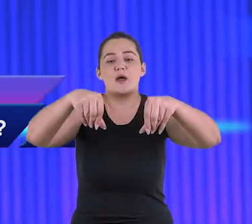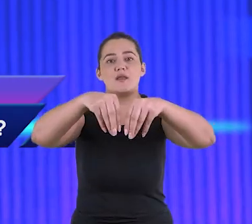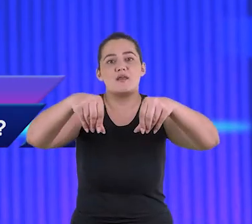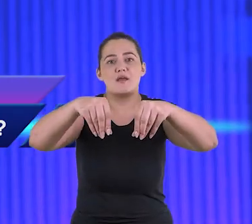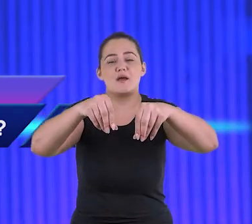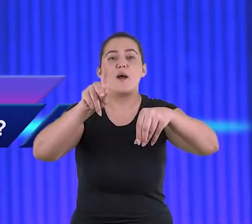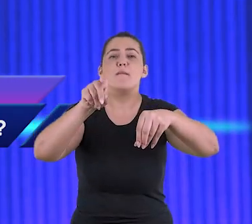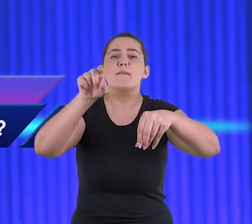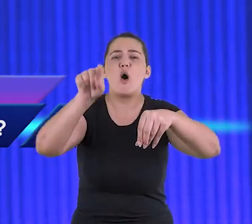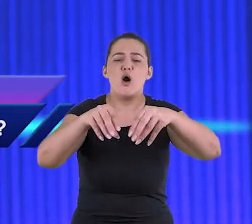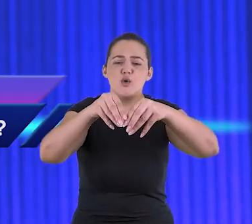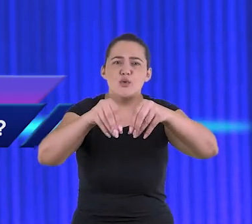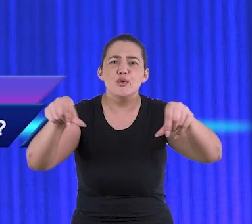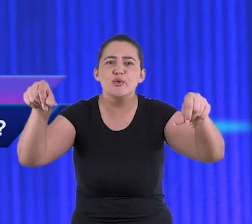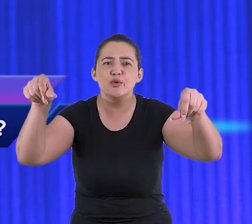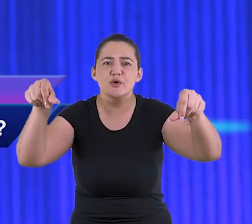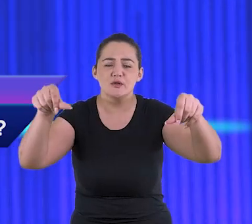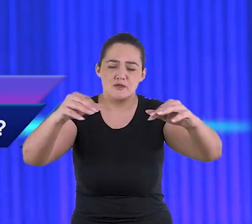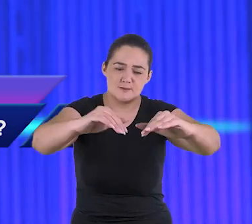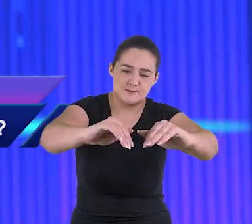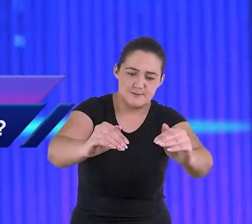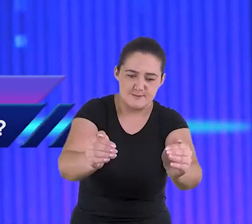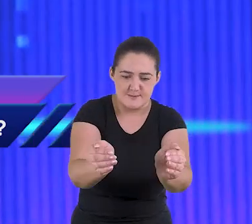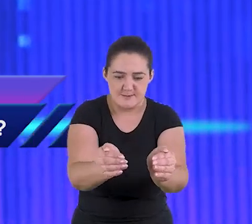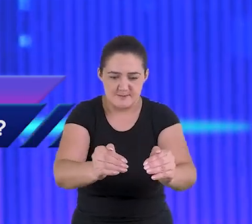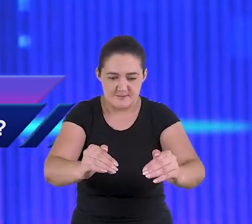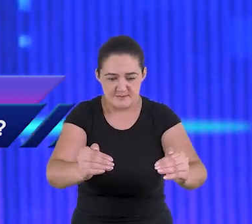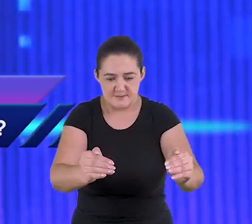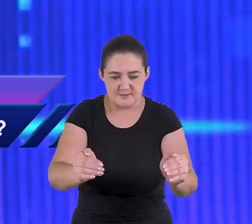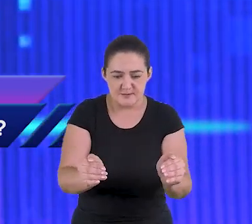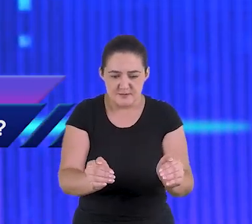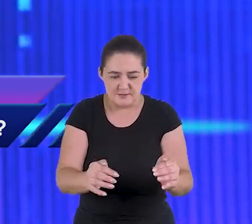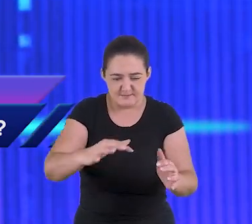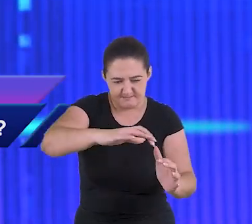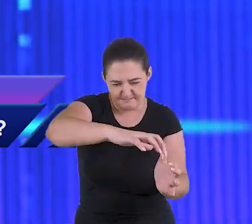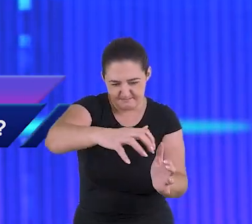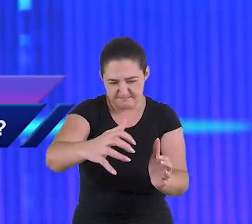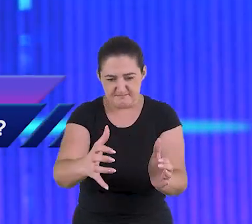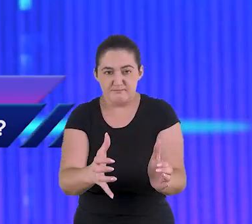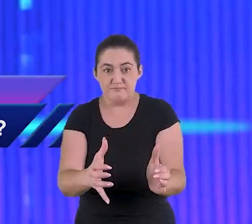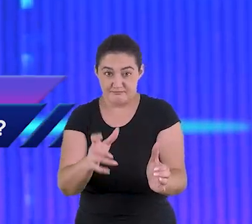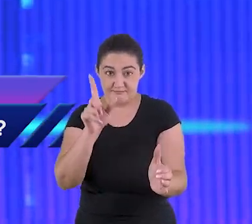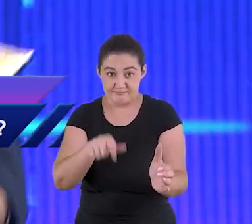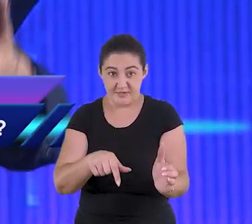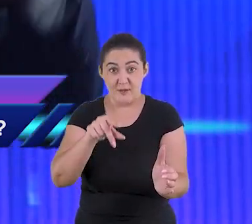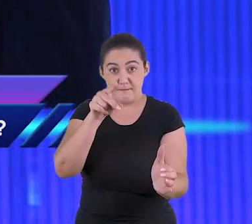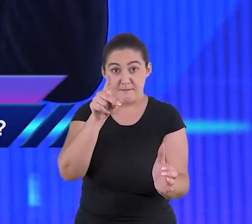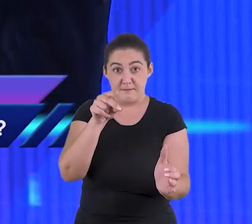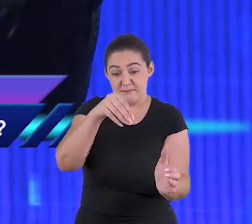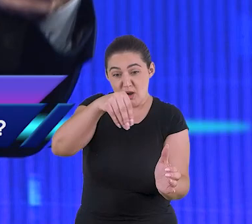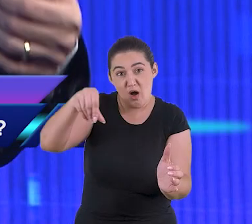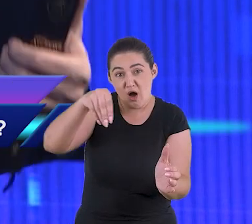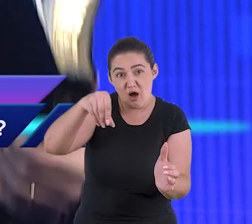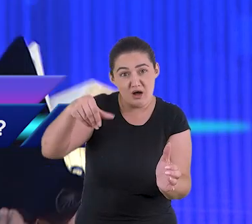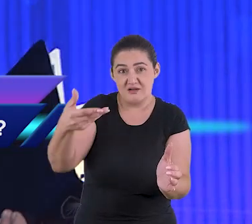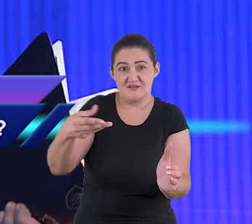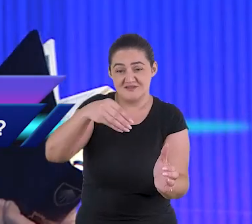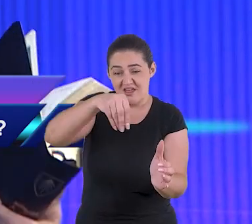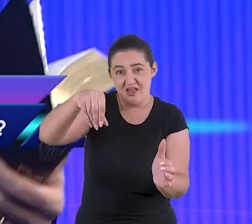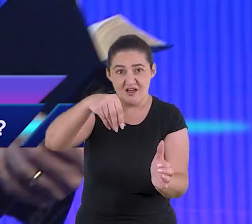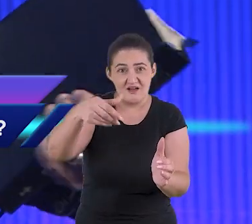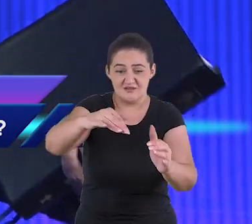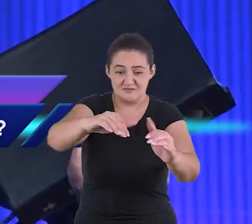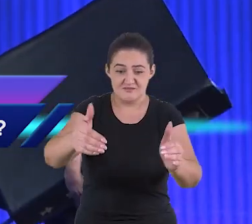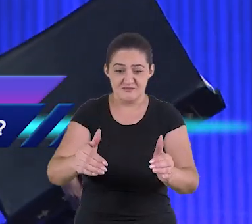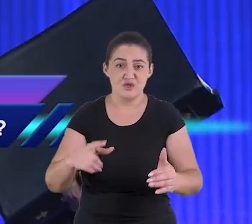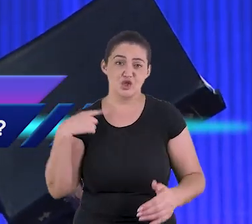terra. E não é uma coincidência, mas sim uma evidência de que a composição do nosso corpo